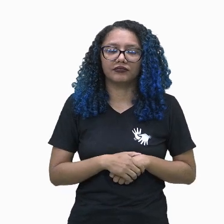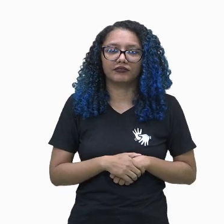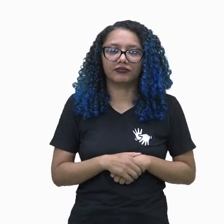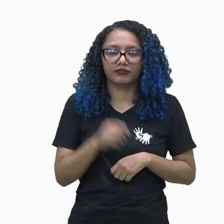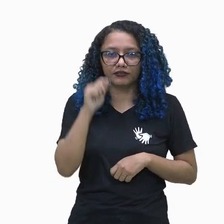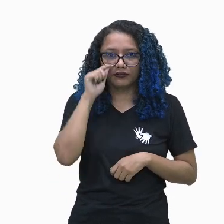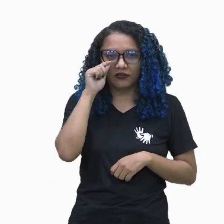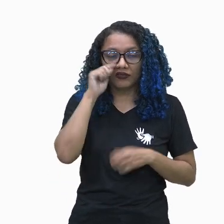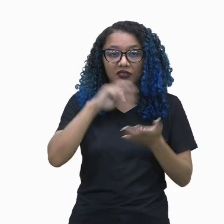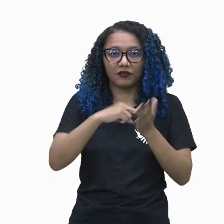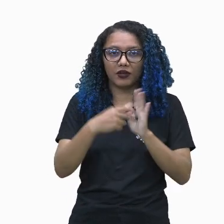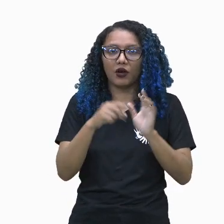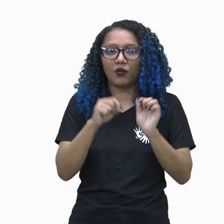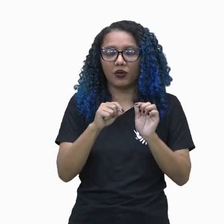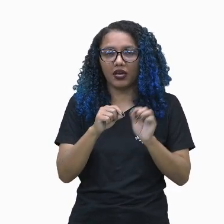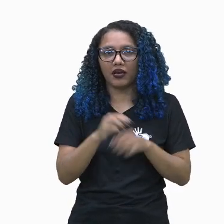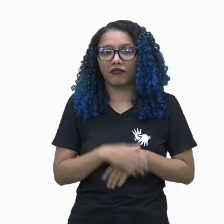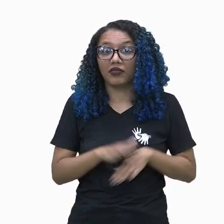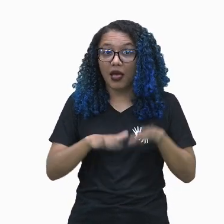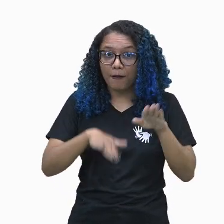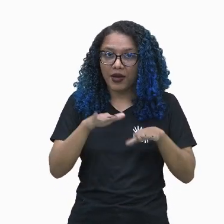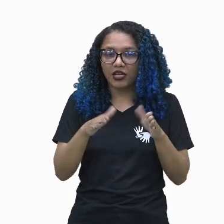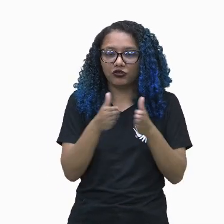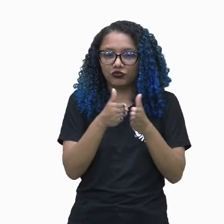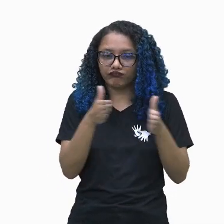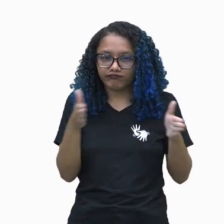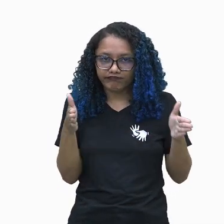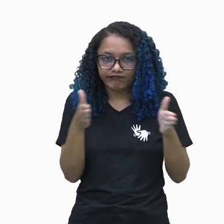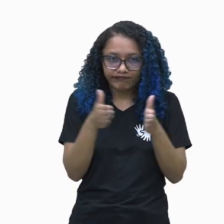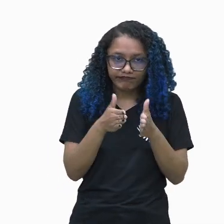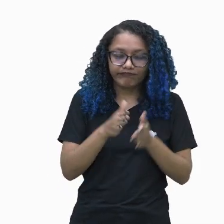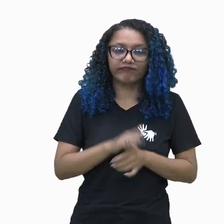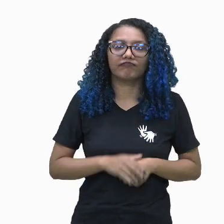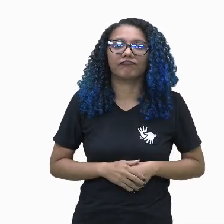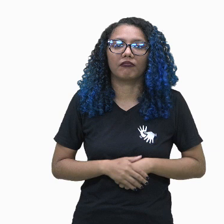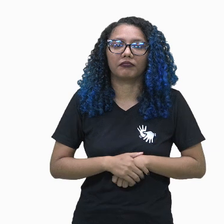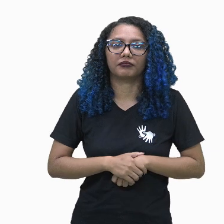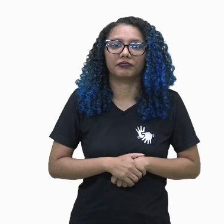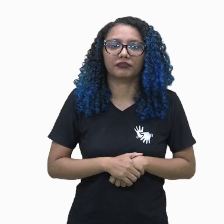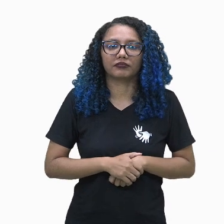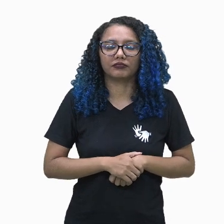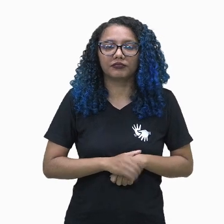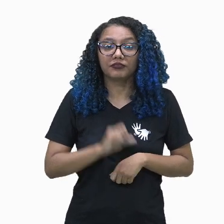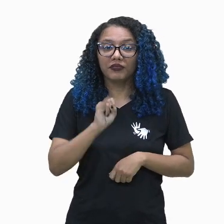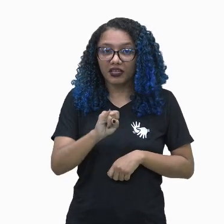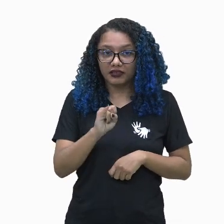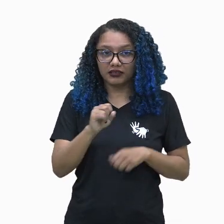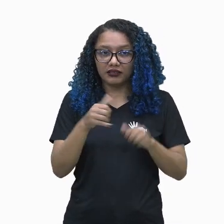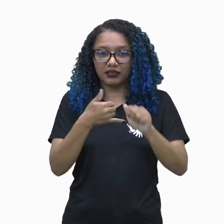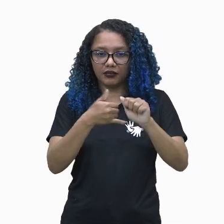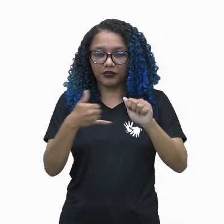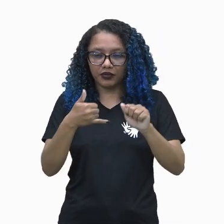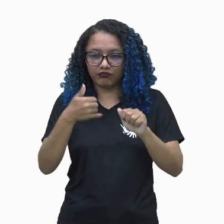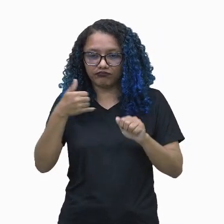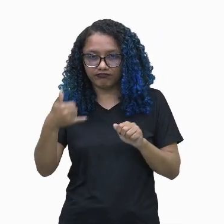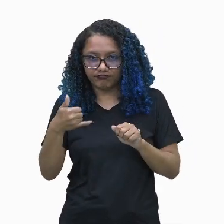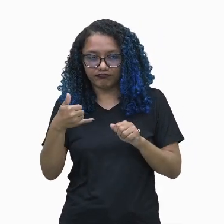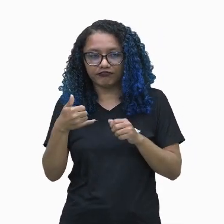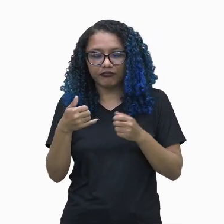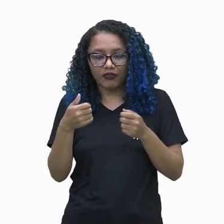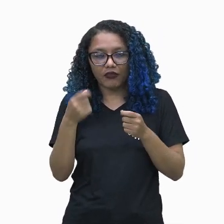classificando em termos de tamanho de molécula. Quando dois aminoácidos estão conectados, eles formam